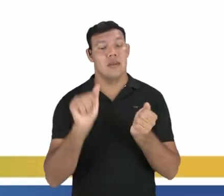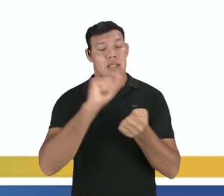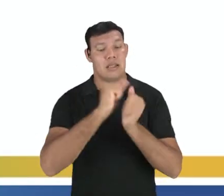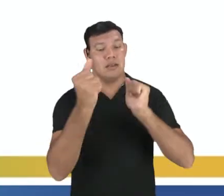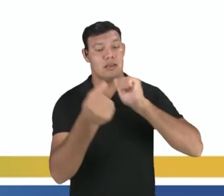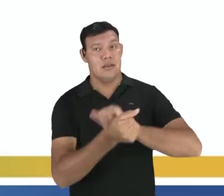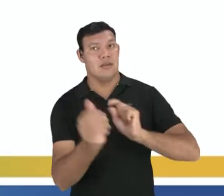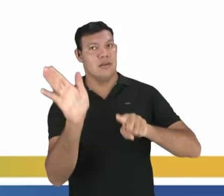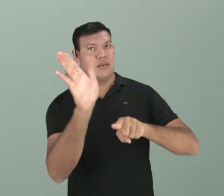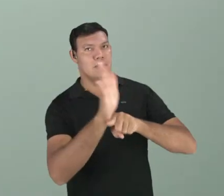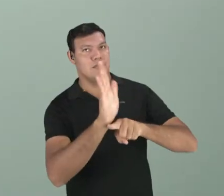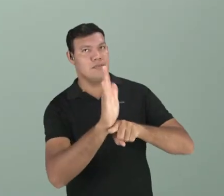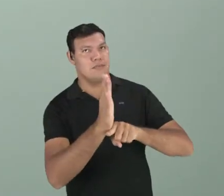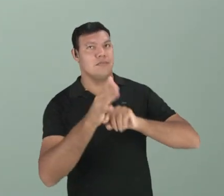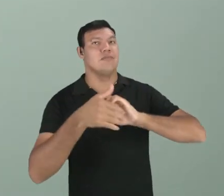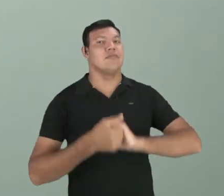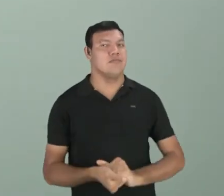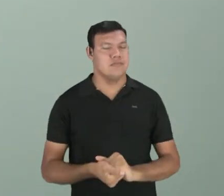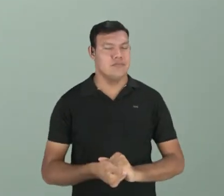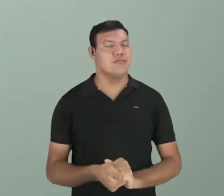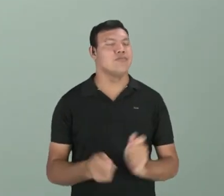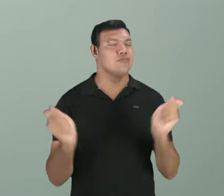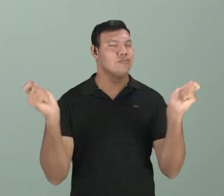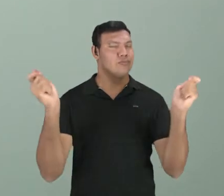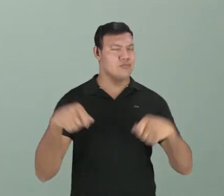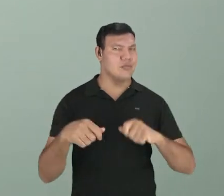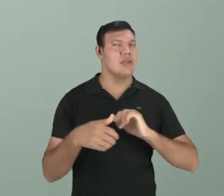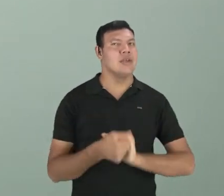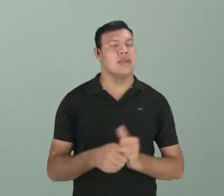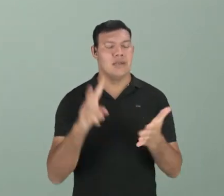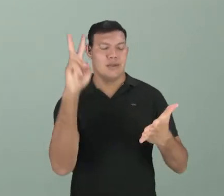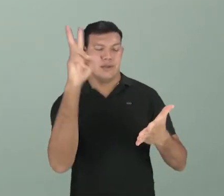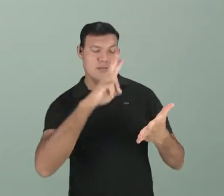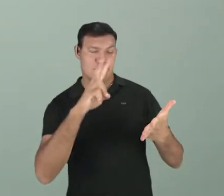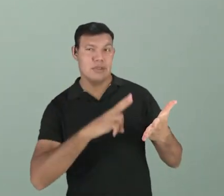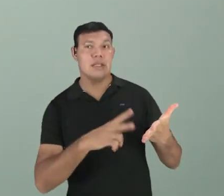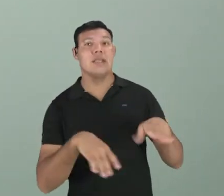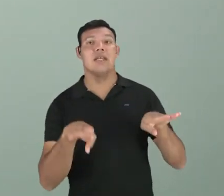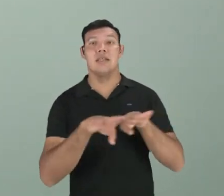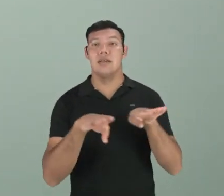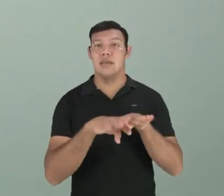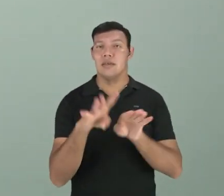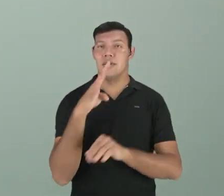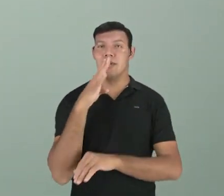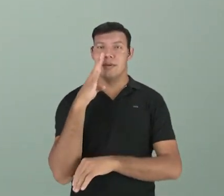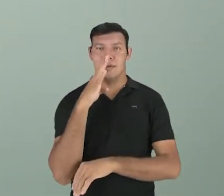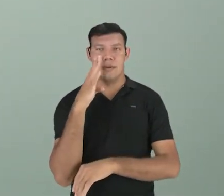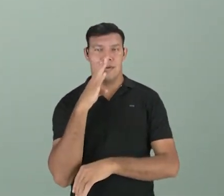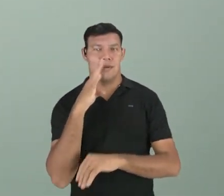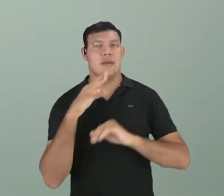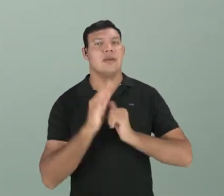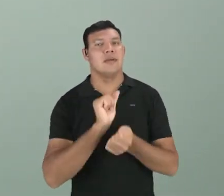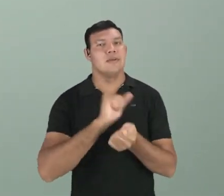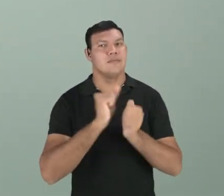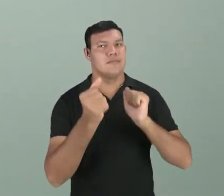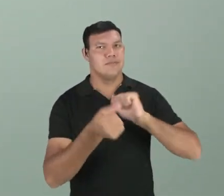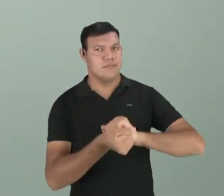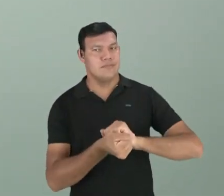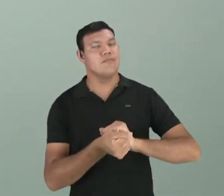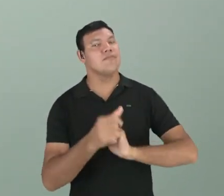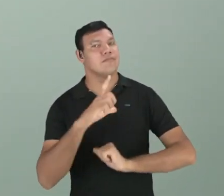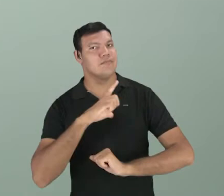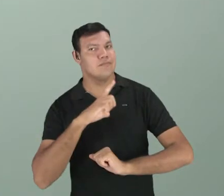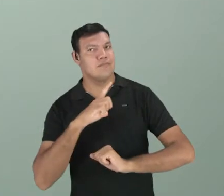que estão aí, que são possíveis, além de ler, podemos também assistir aí algumas adaptações que